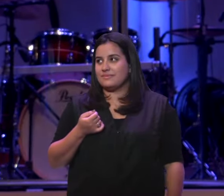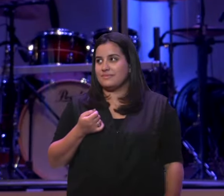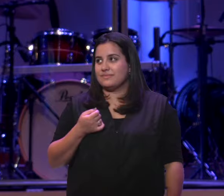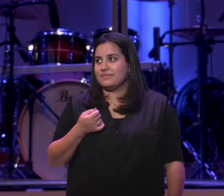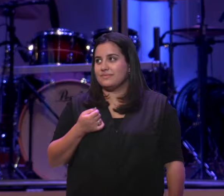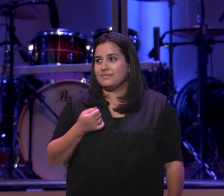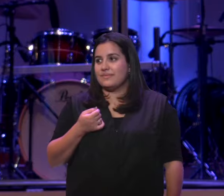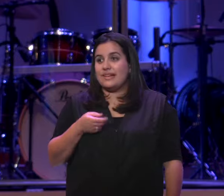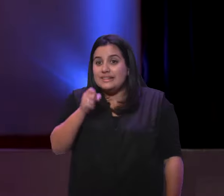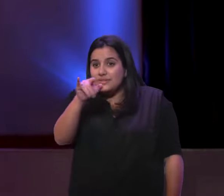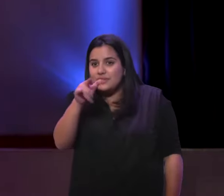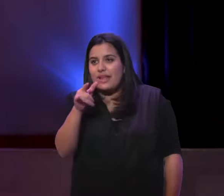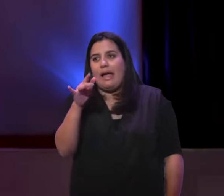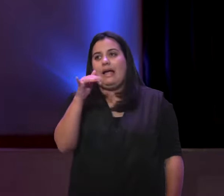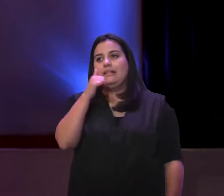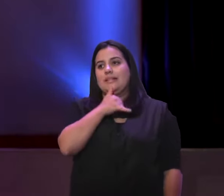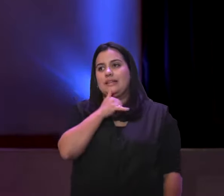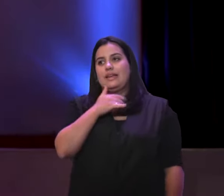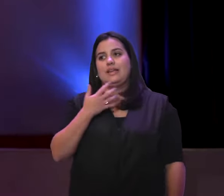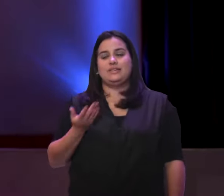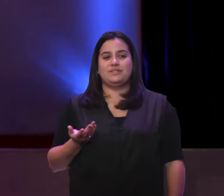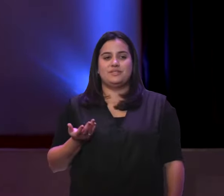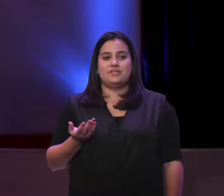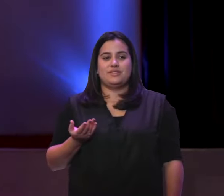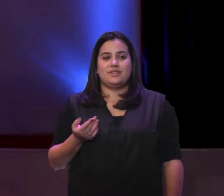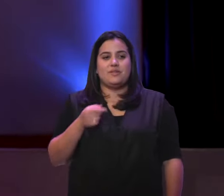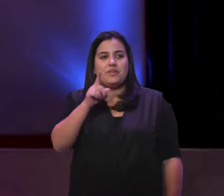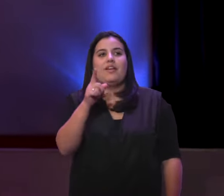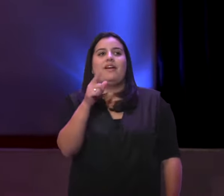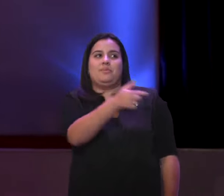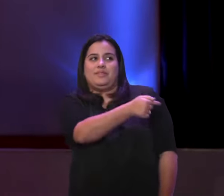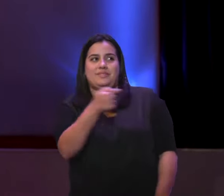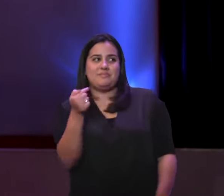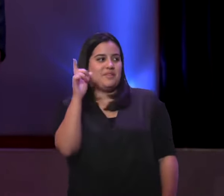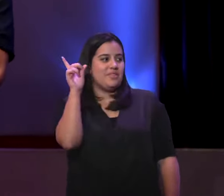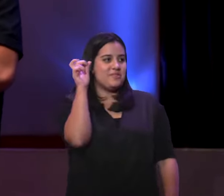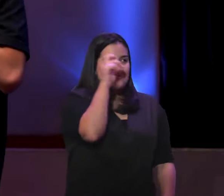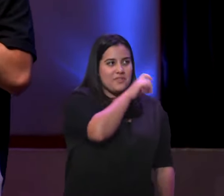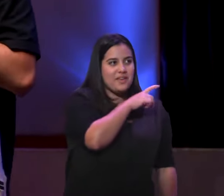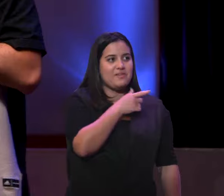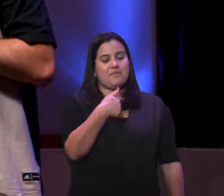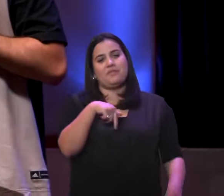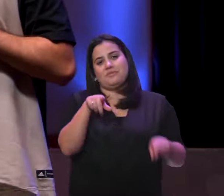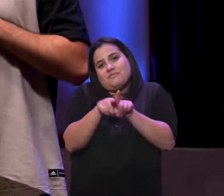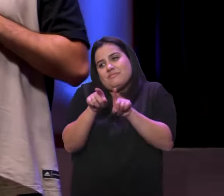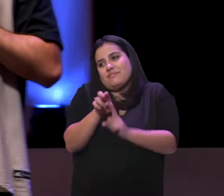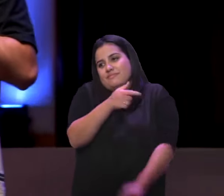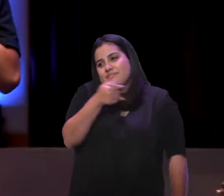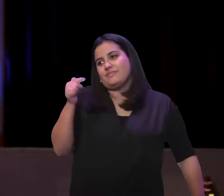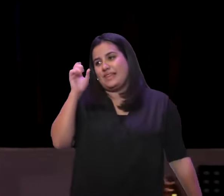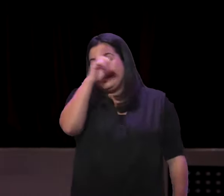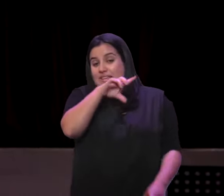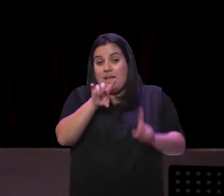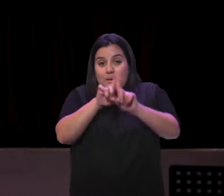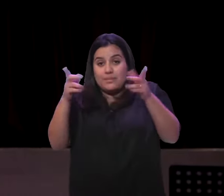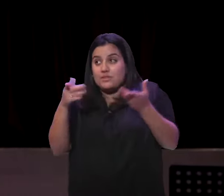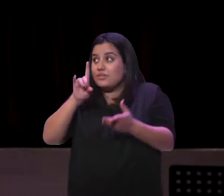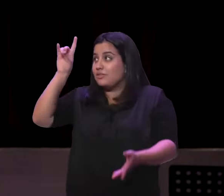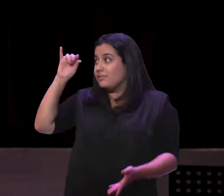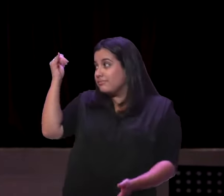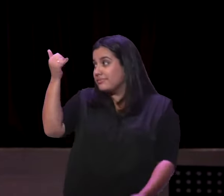Você veio desanimado hoje para cá? Você passou uma semana difícil? Eu passei uma semana difícil. E hoje Deus falou para mim: